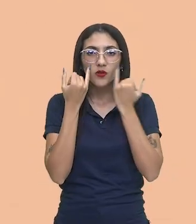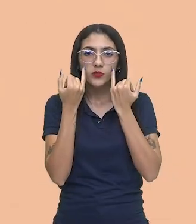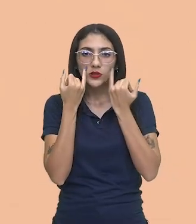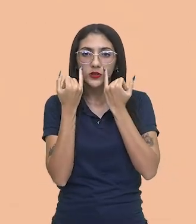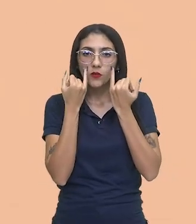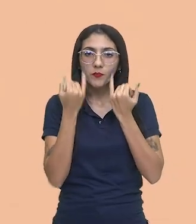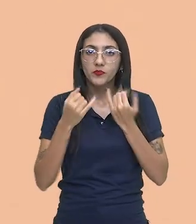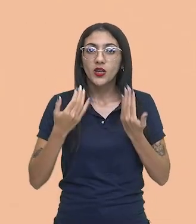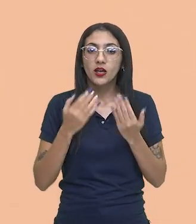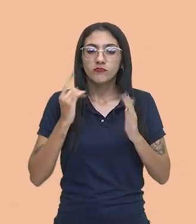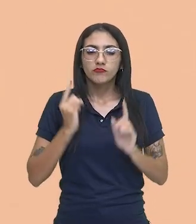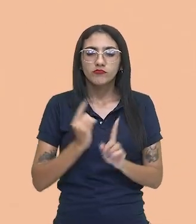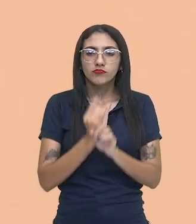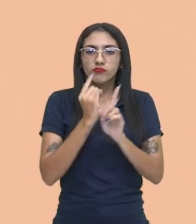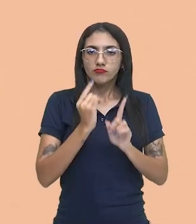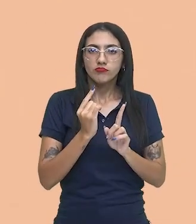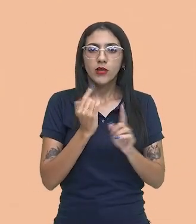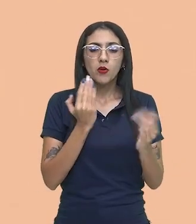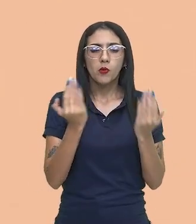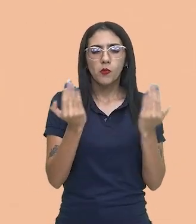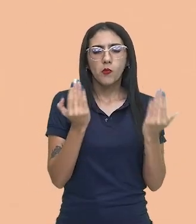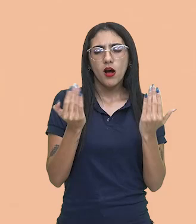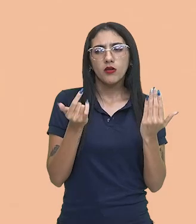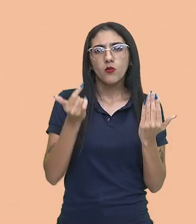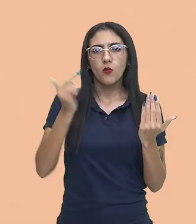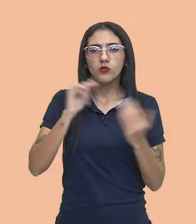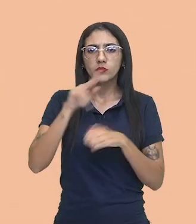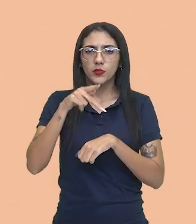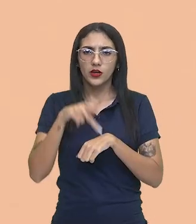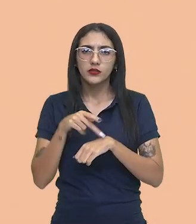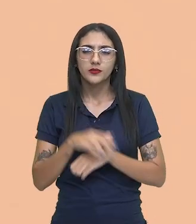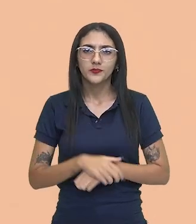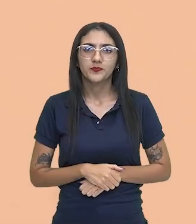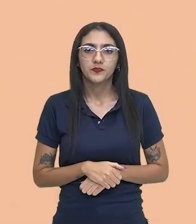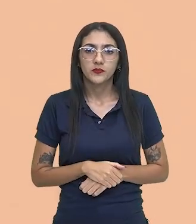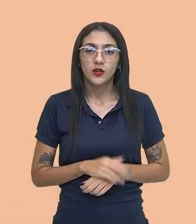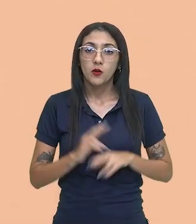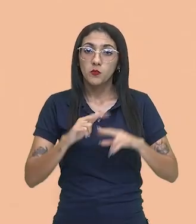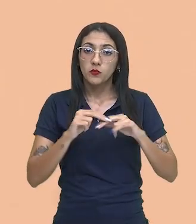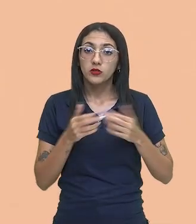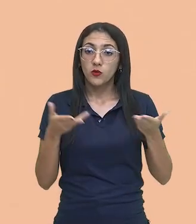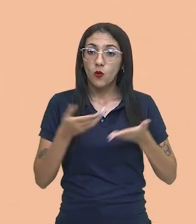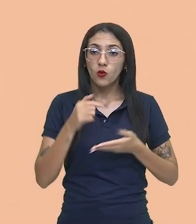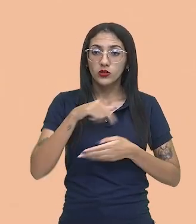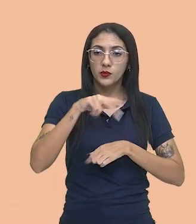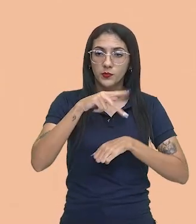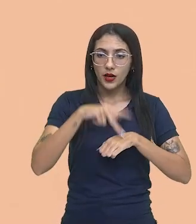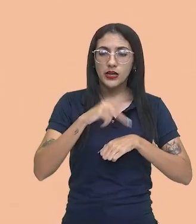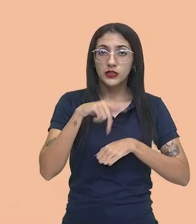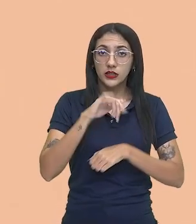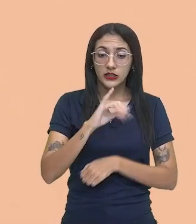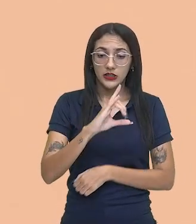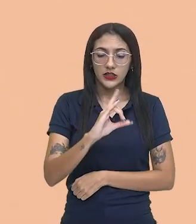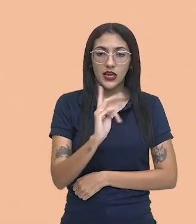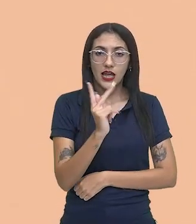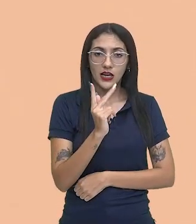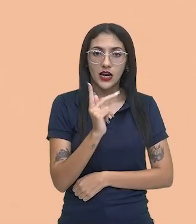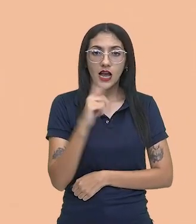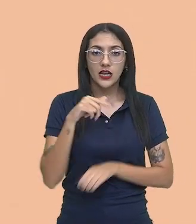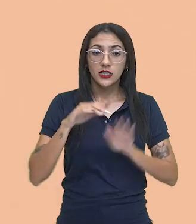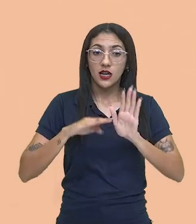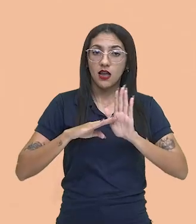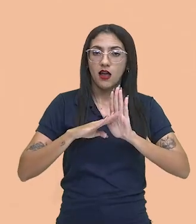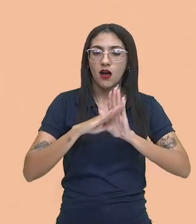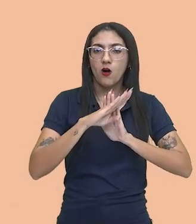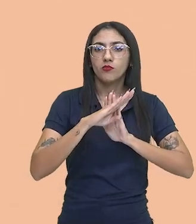informações, e isso acaba sendo comparado com outros países. Então o Brasil hoje é considerado um país de IDH alto, porque na